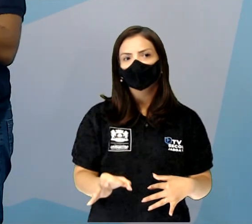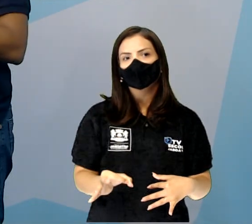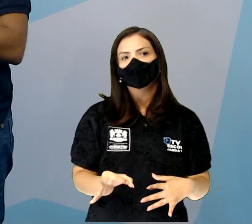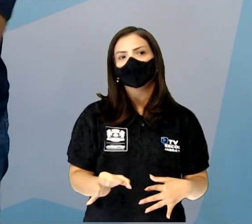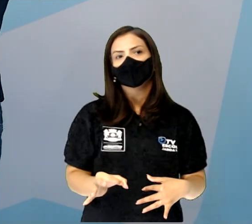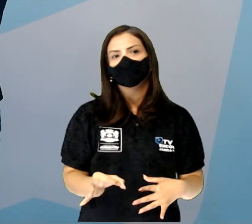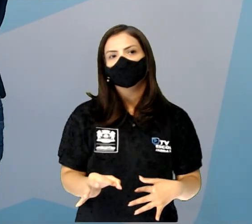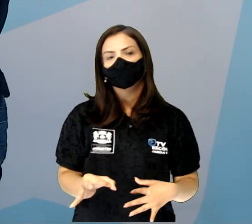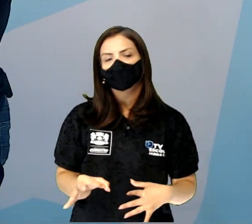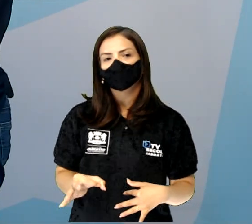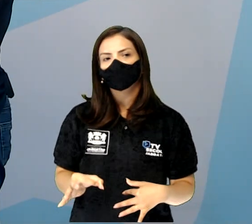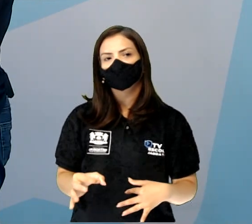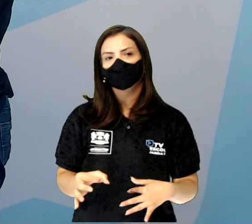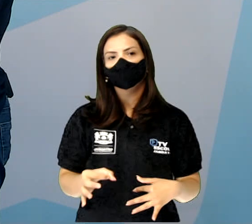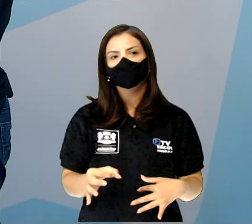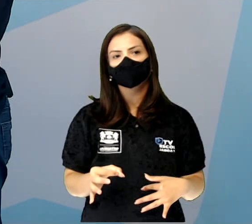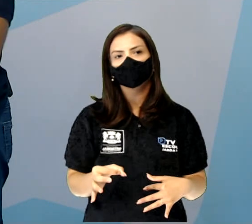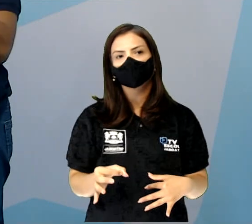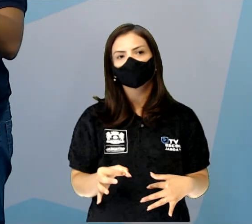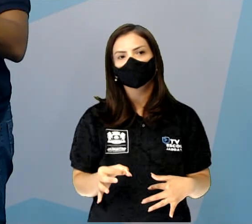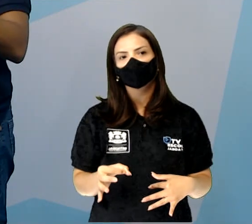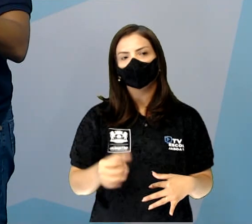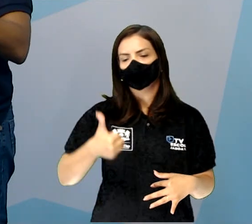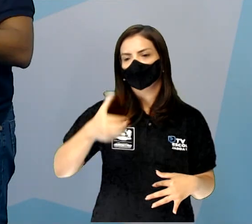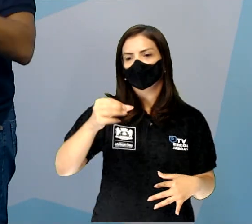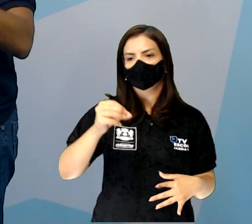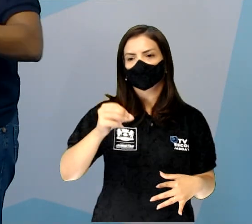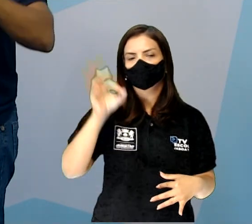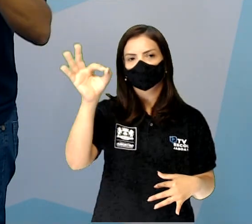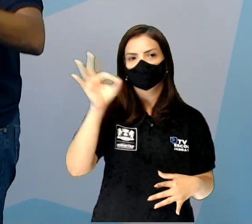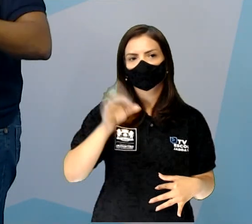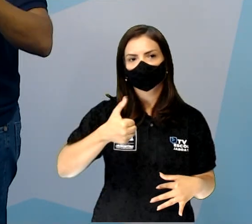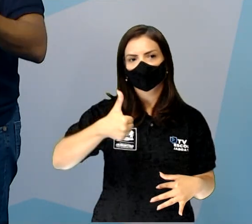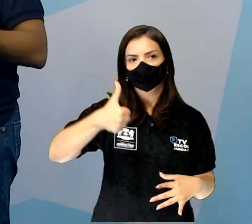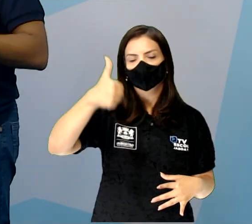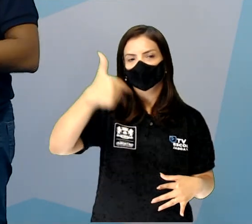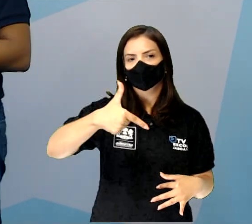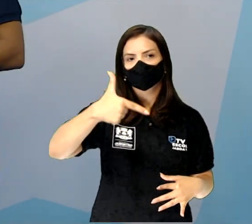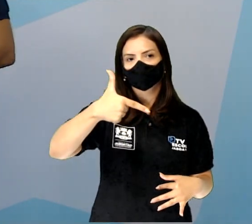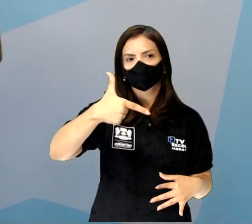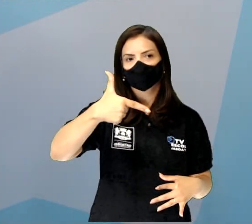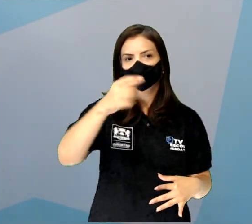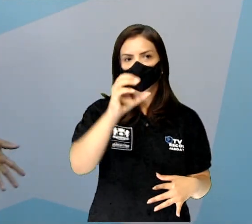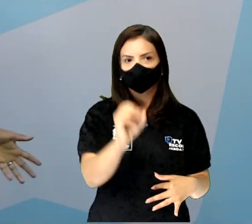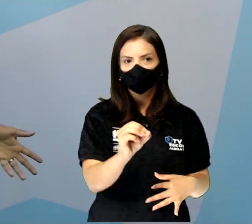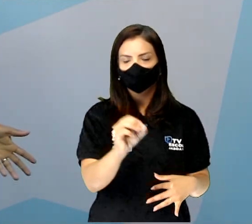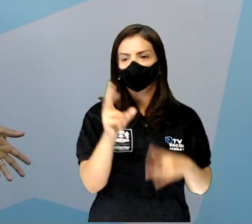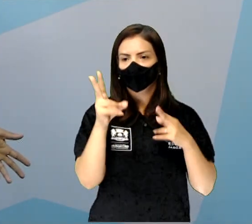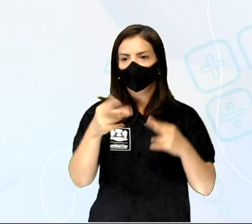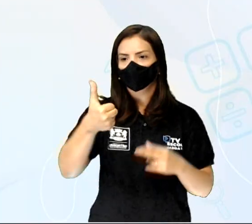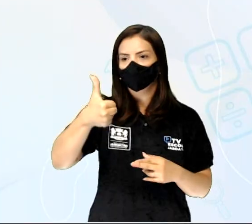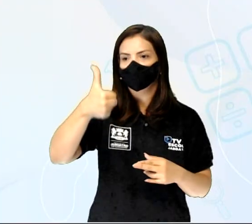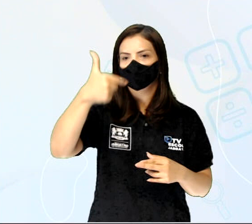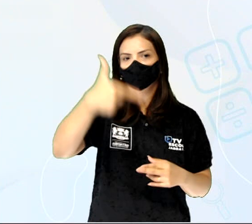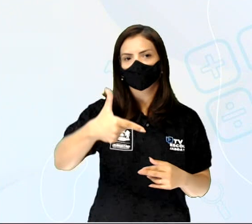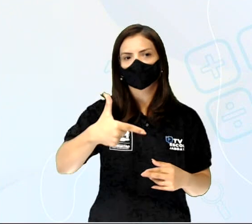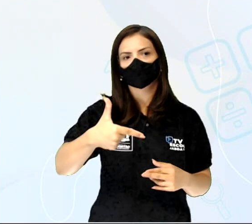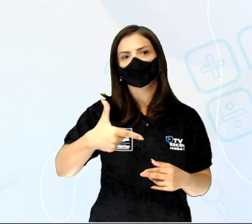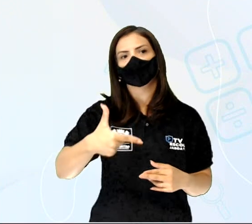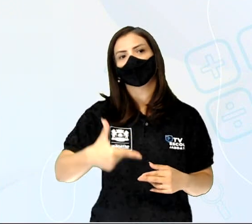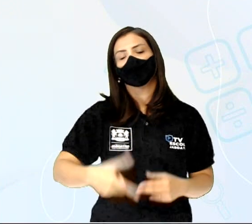120 é 12. Volta uma casa para a esquerda. Como é 30%, é 12 mais 12 mais 12. Ou seja, 3 vezes 12, que vai dar o